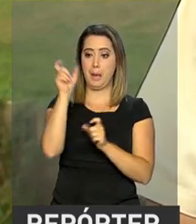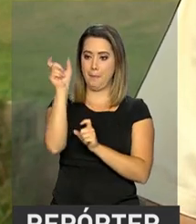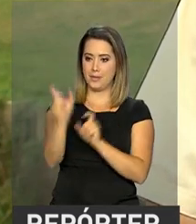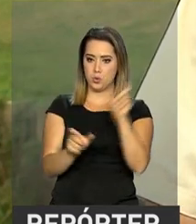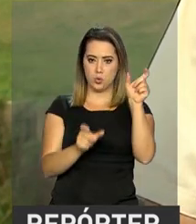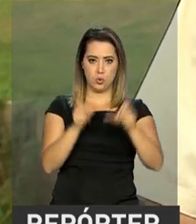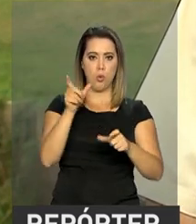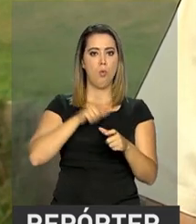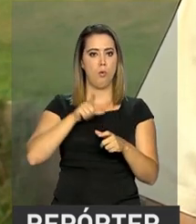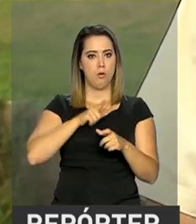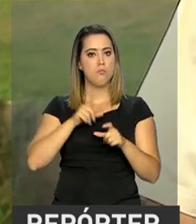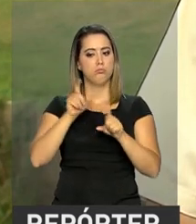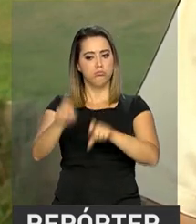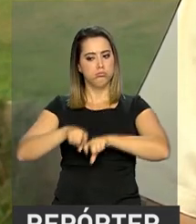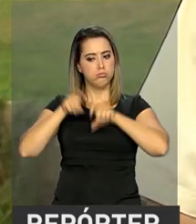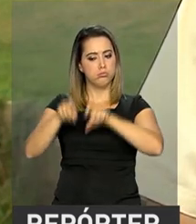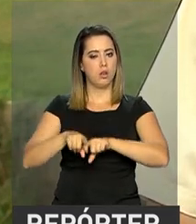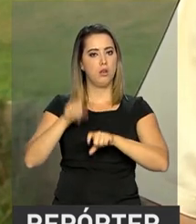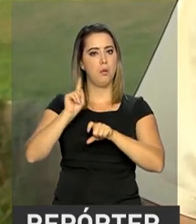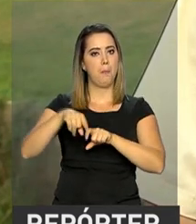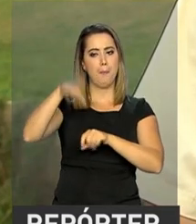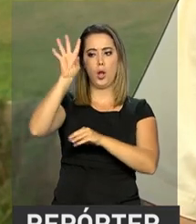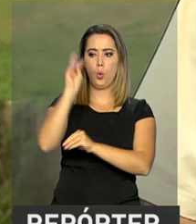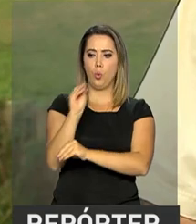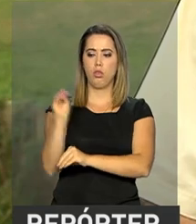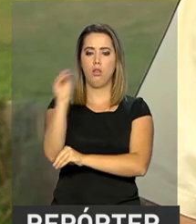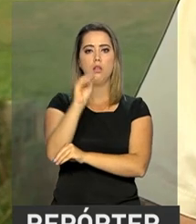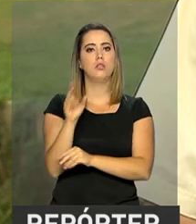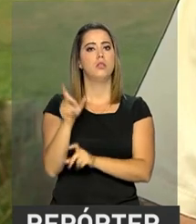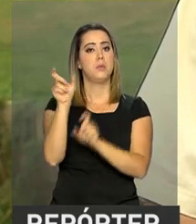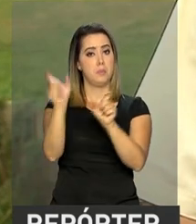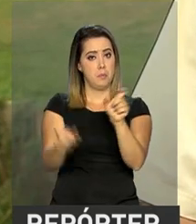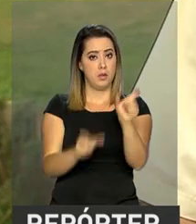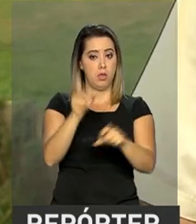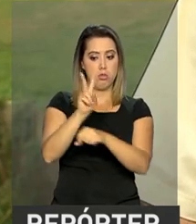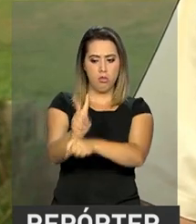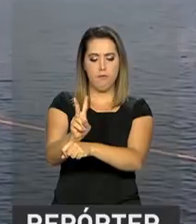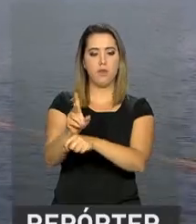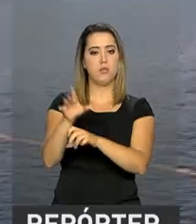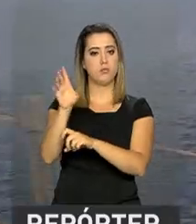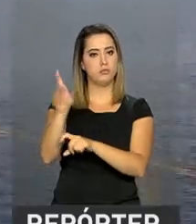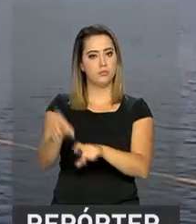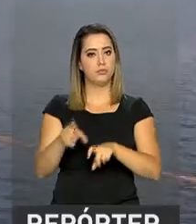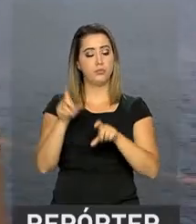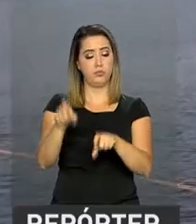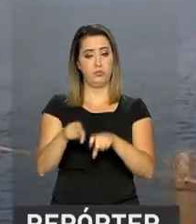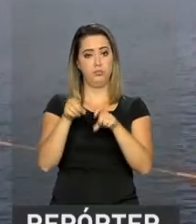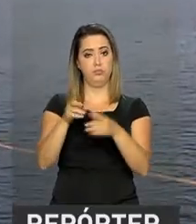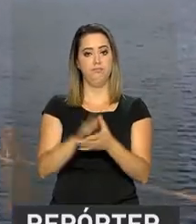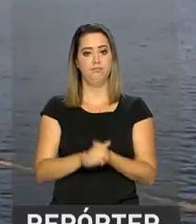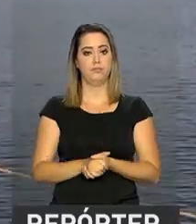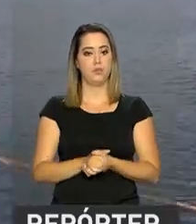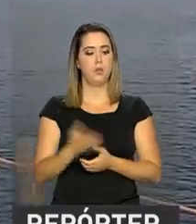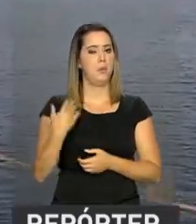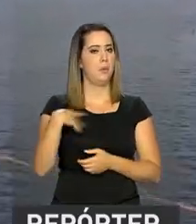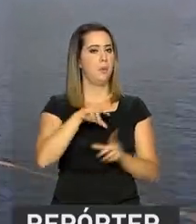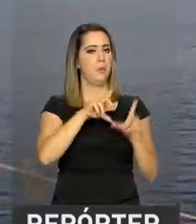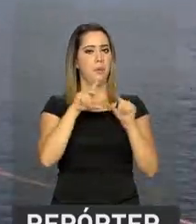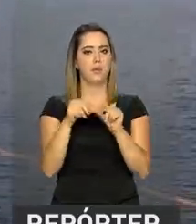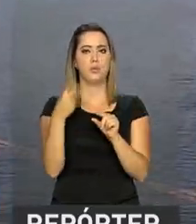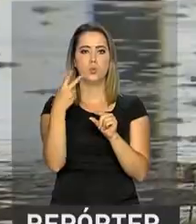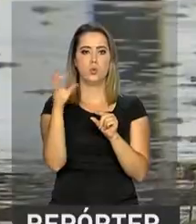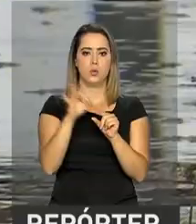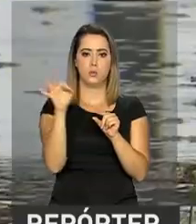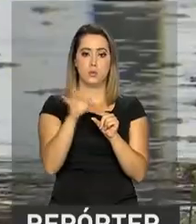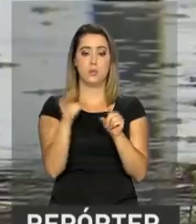fazendeiro acabou sendo maior conservacionista o maior defensor do pantanal com menos de 2% do território nacional